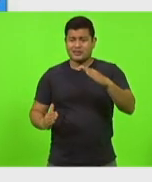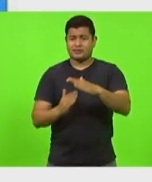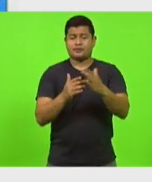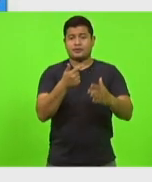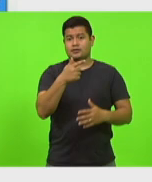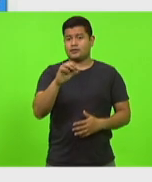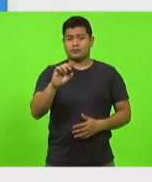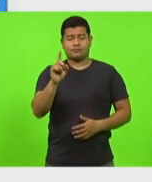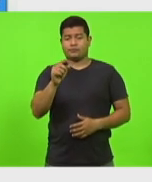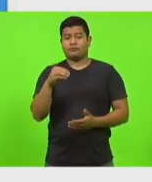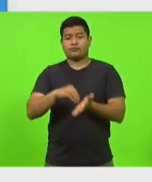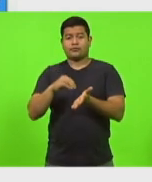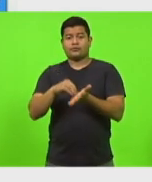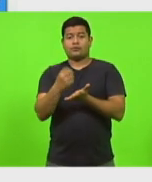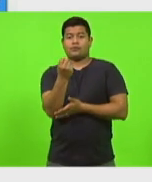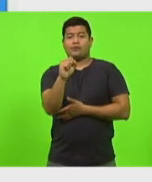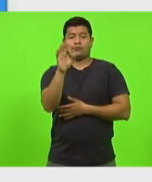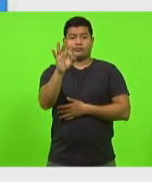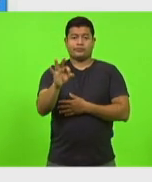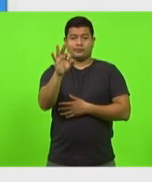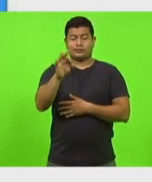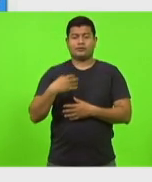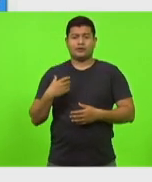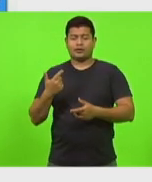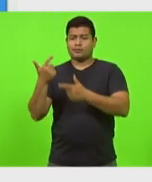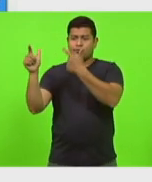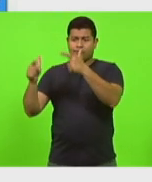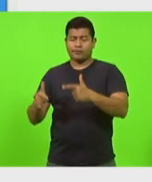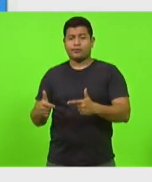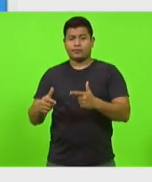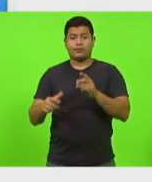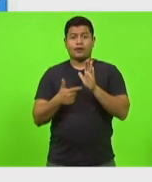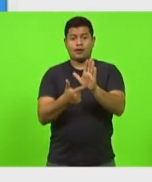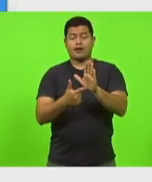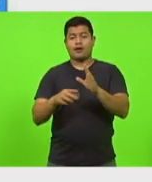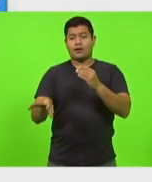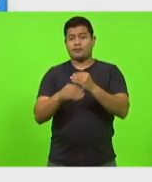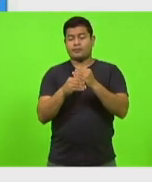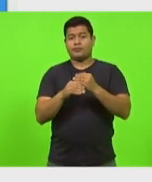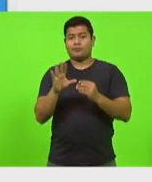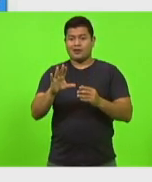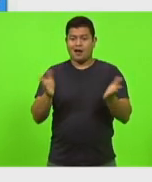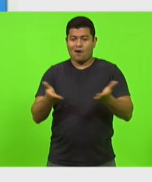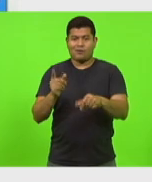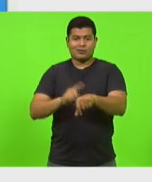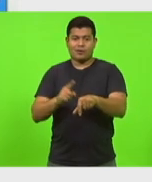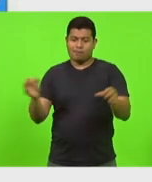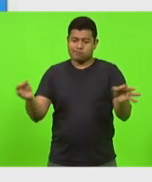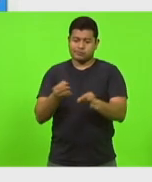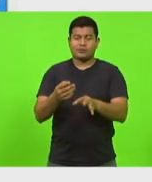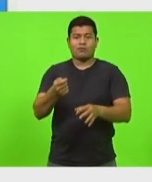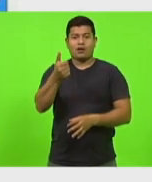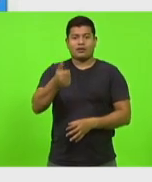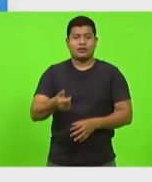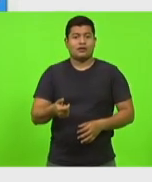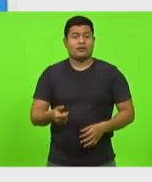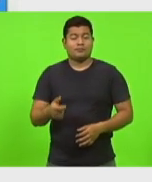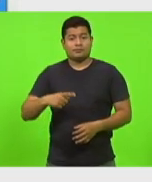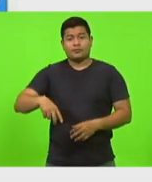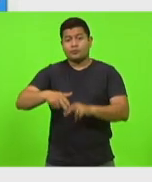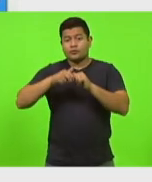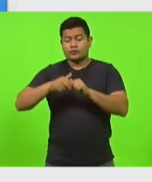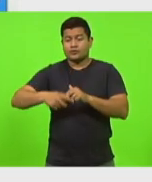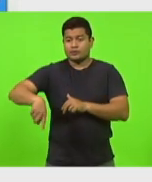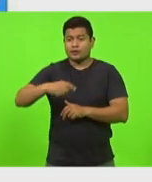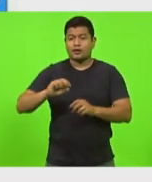70%. Então, eu não vou falar das outras emendas, depois eu vou apresentar, porque o meu tempo está esgotando, mas é por isso que nós fazemos a